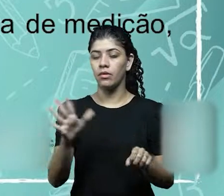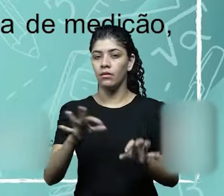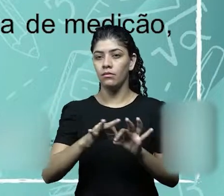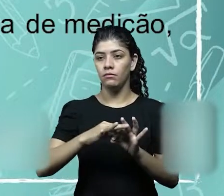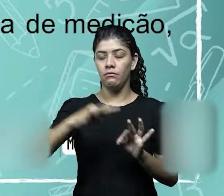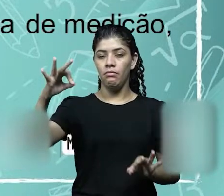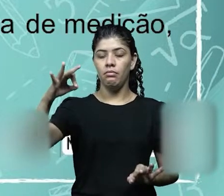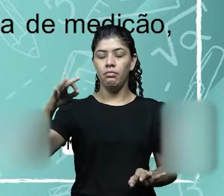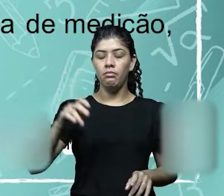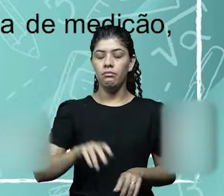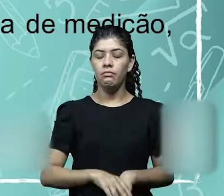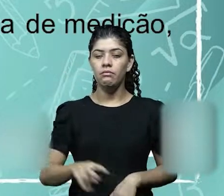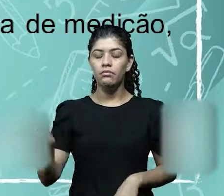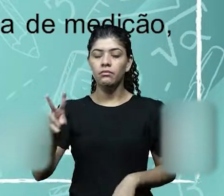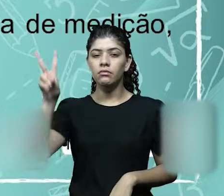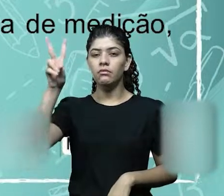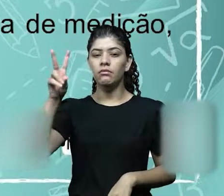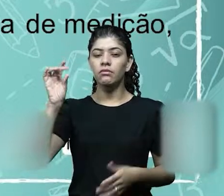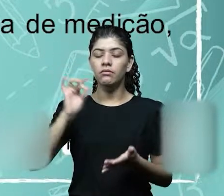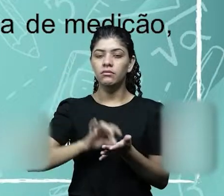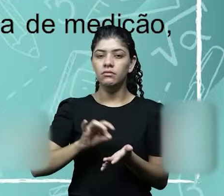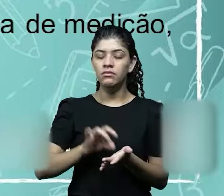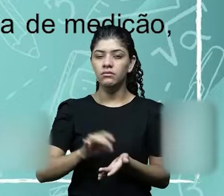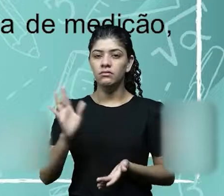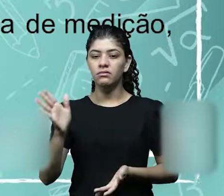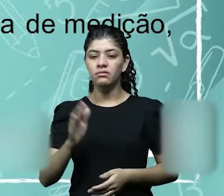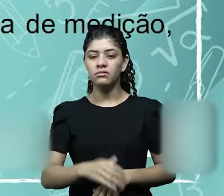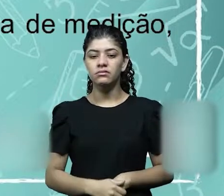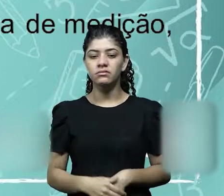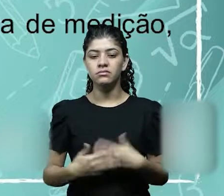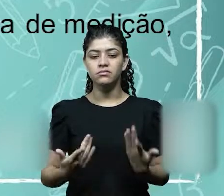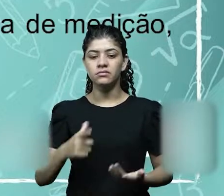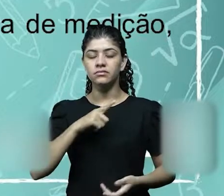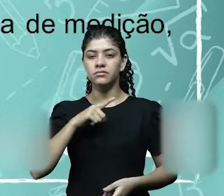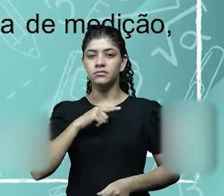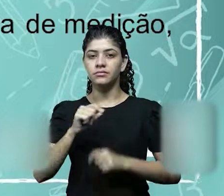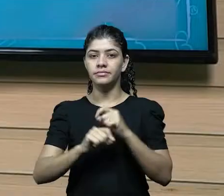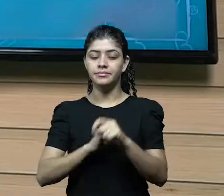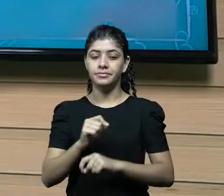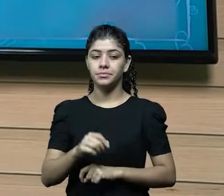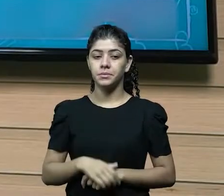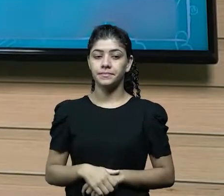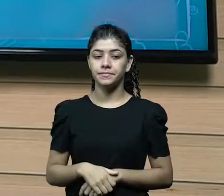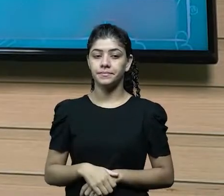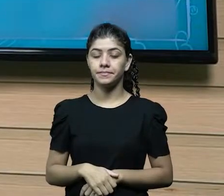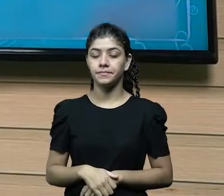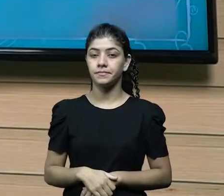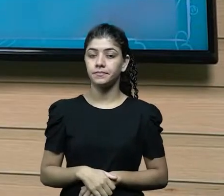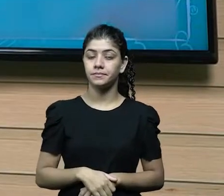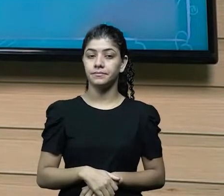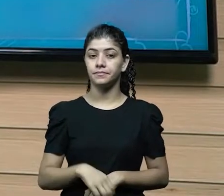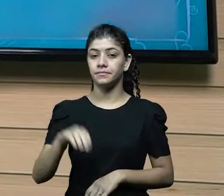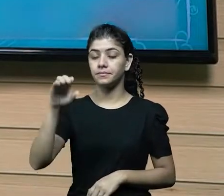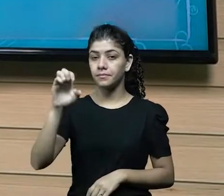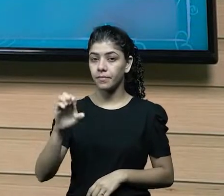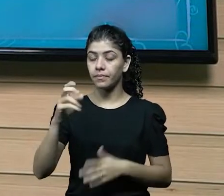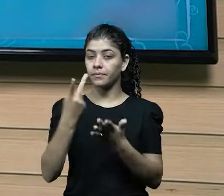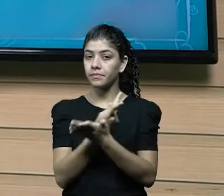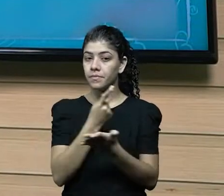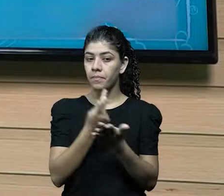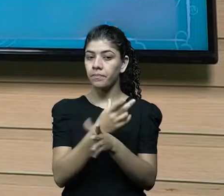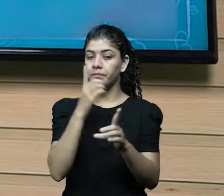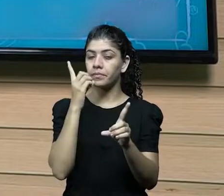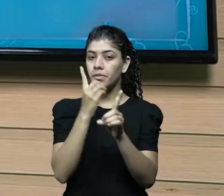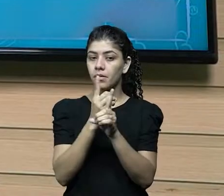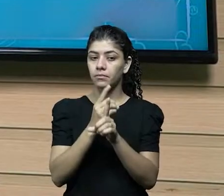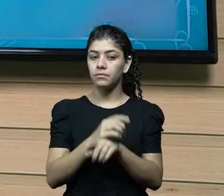e VV o valor verdadeiro do mensurado. Então nós temos aqui que o E é o erro que vai ser